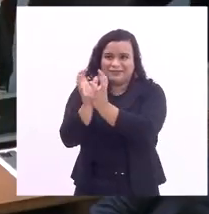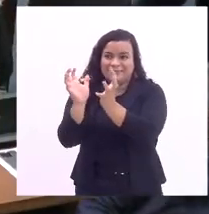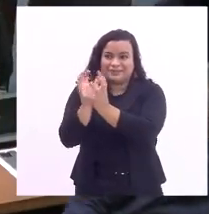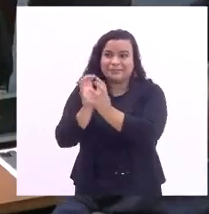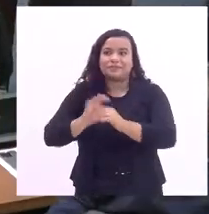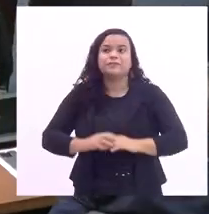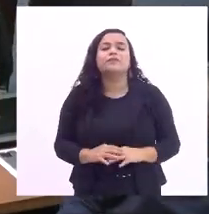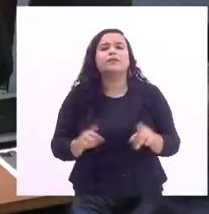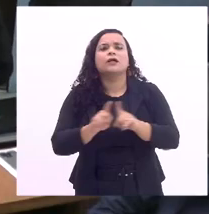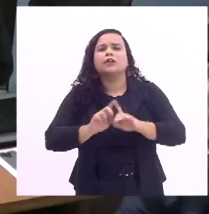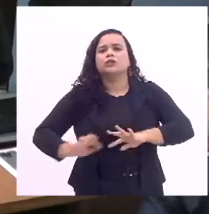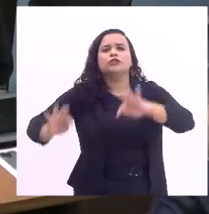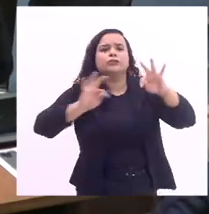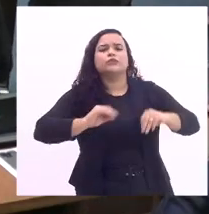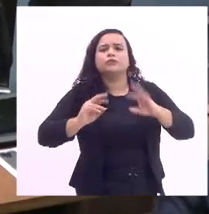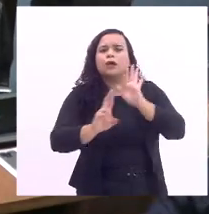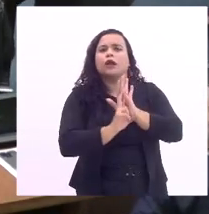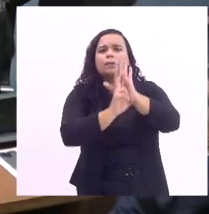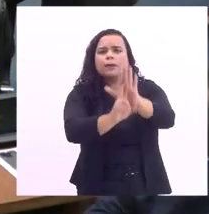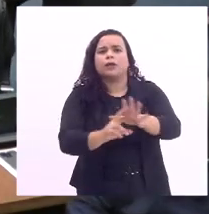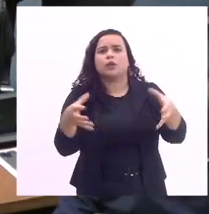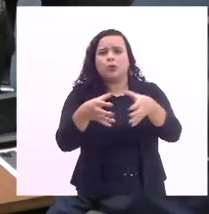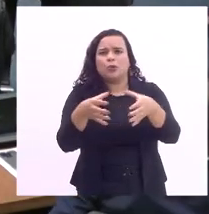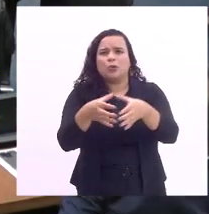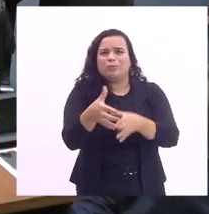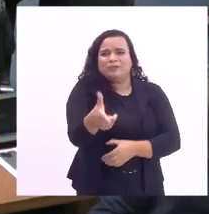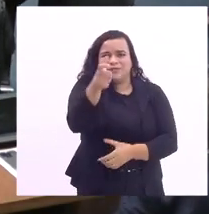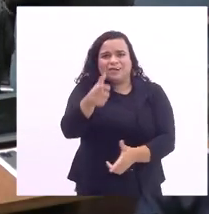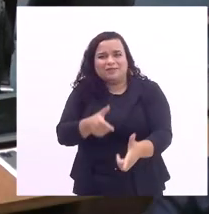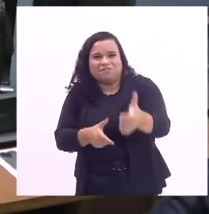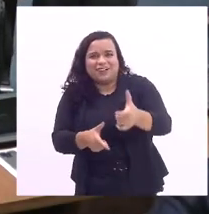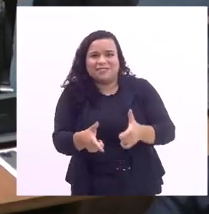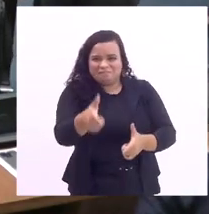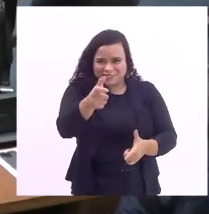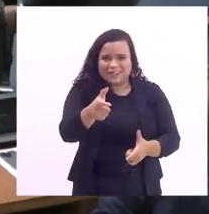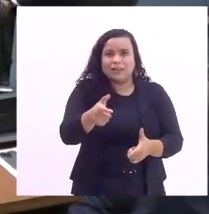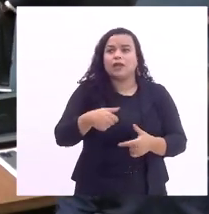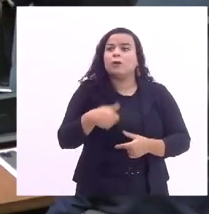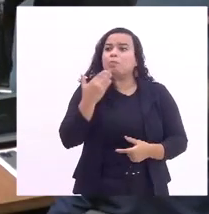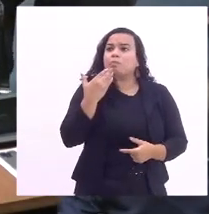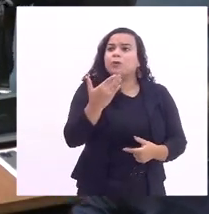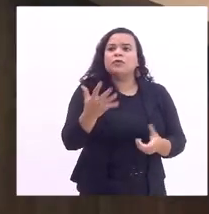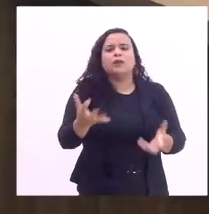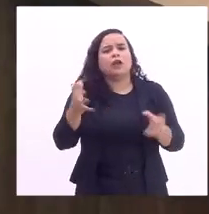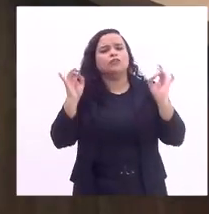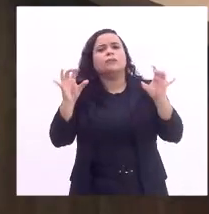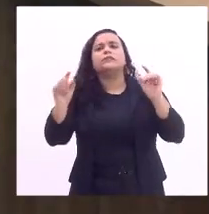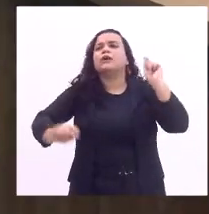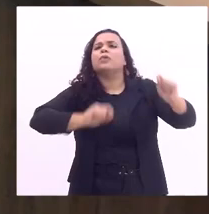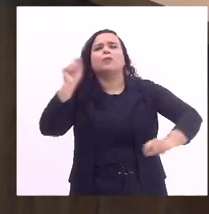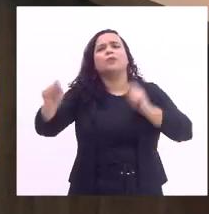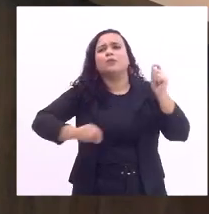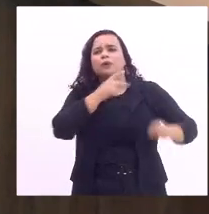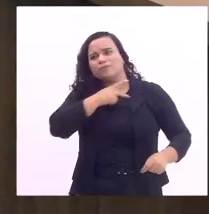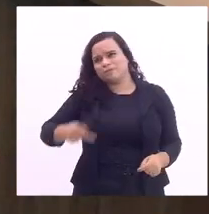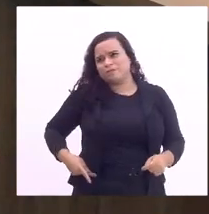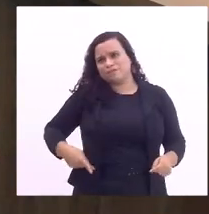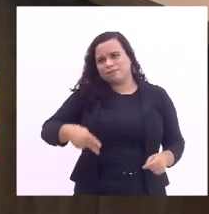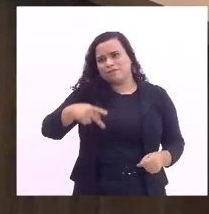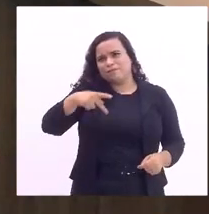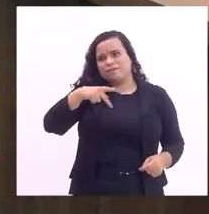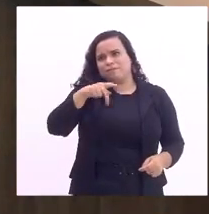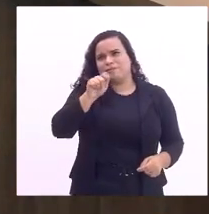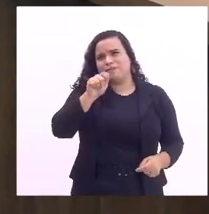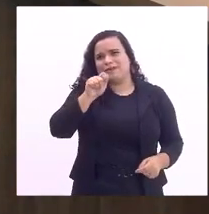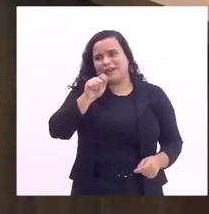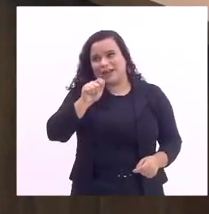a todos que estão representando também o Clube de Tiro. E eu queria fazer um pedido especial, presidente André Ciliano,